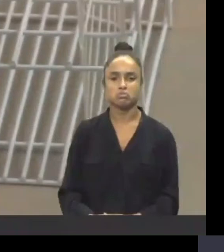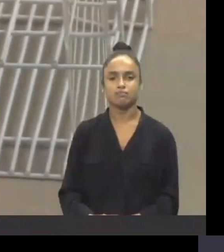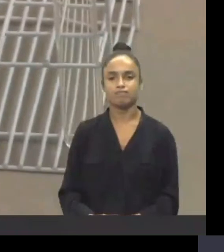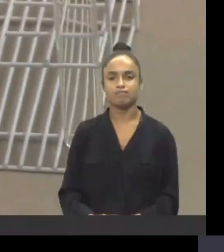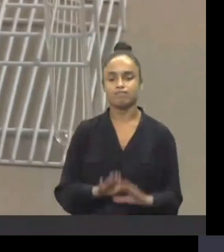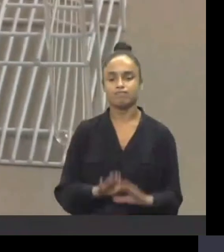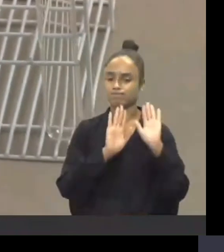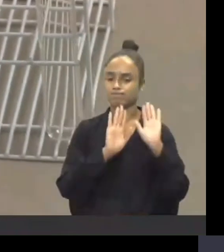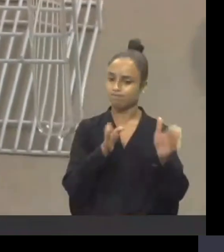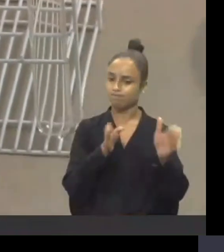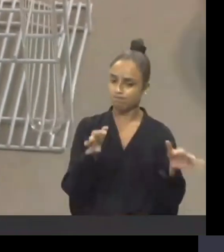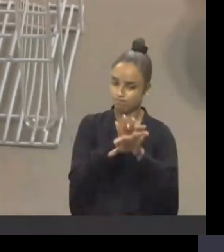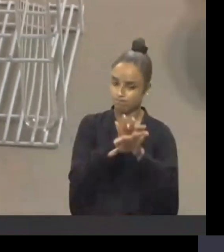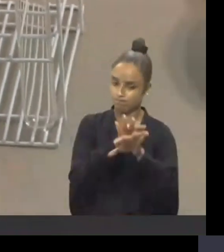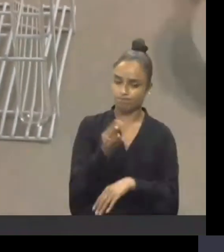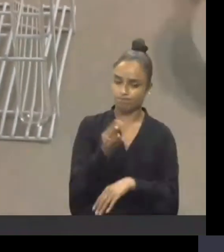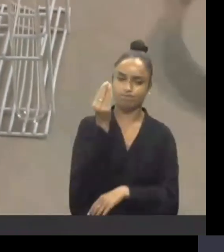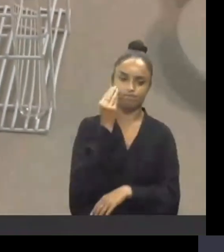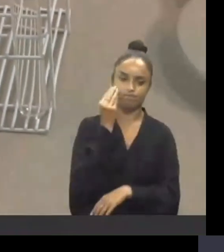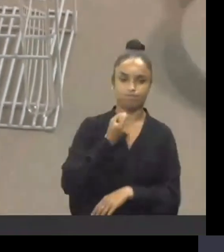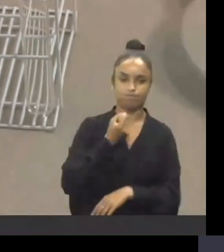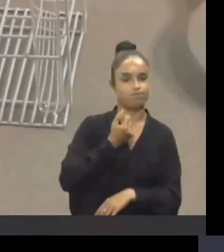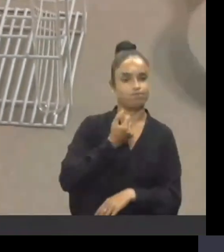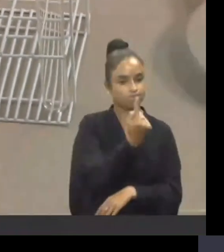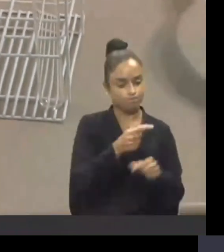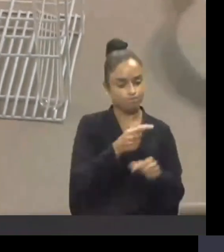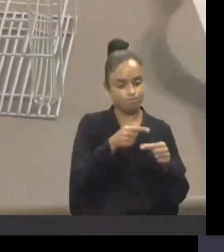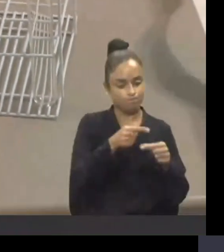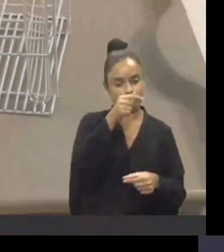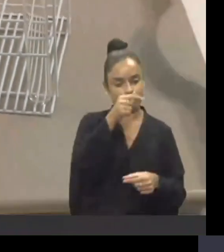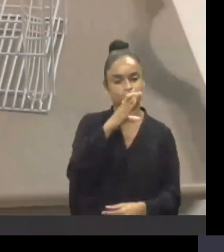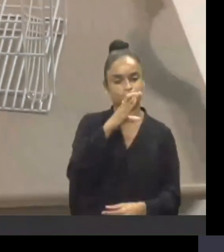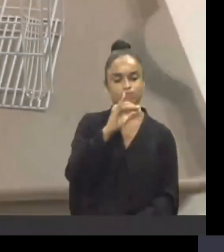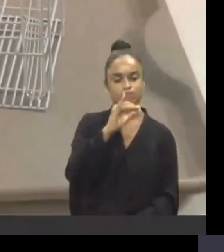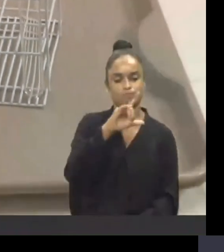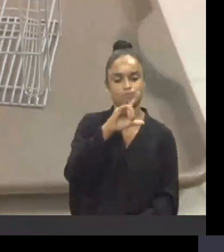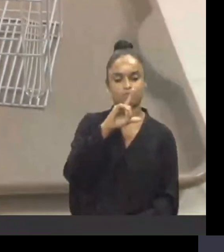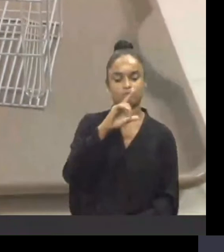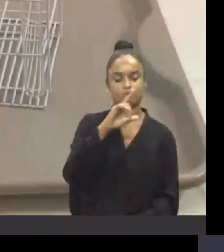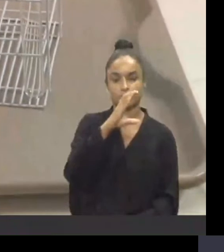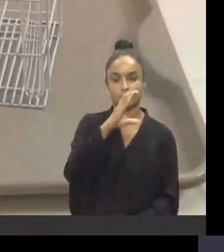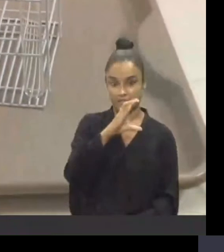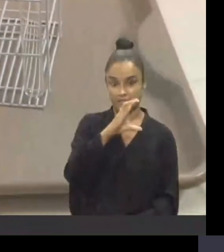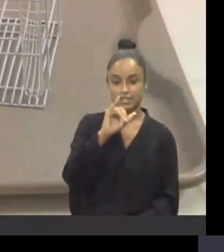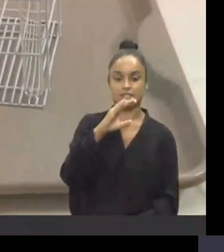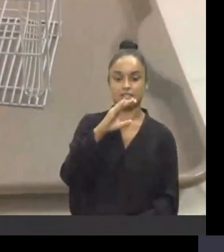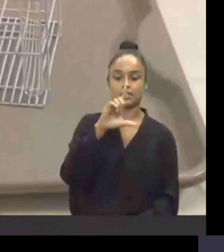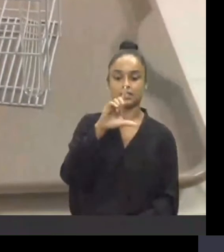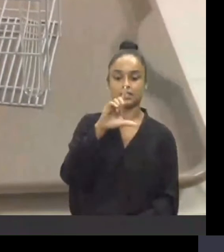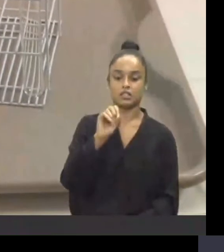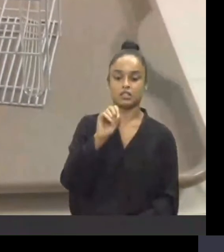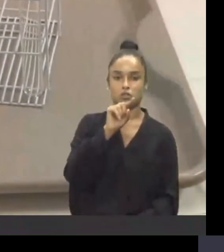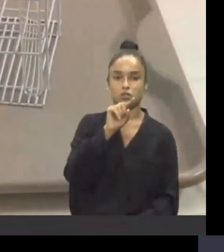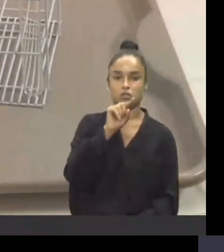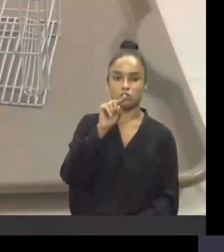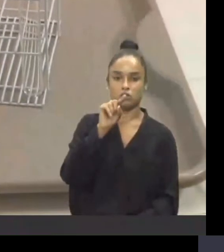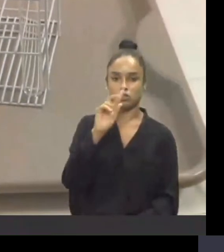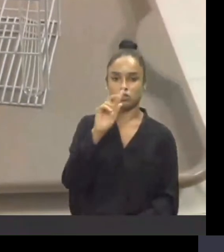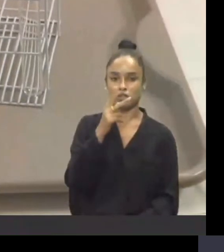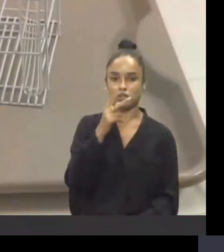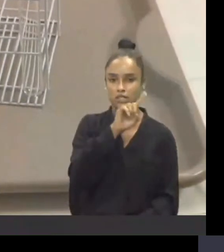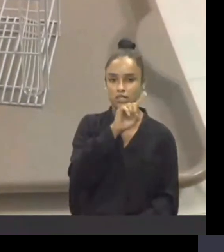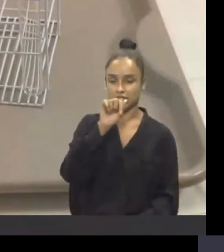Após realizar então esse teste com o composto 1, que é o ciclohexanol, nós partimos para o teste com a